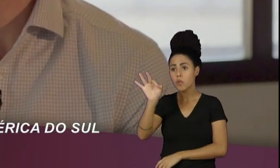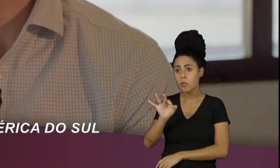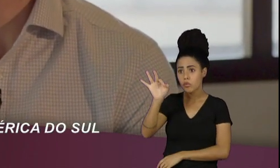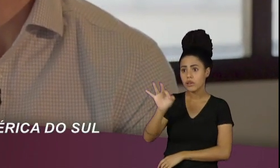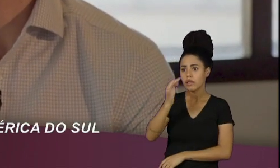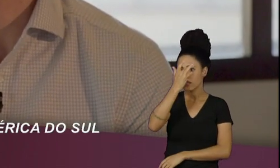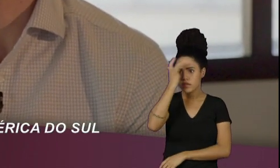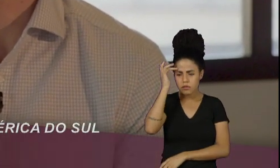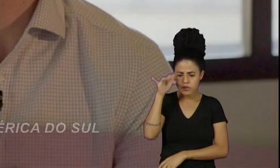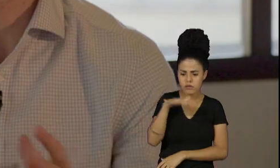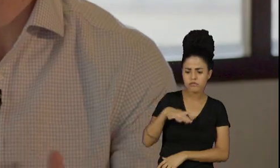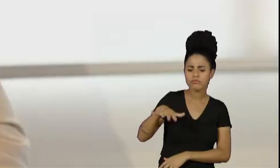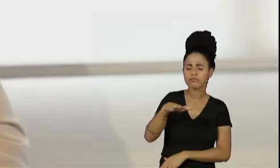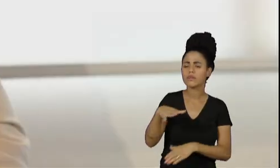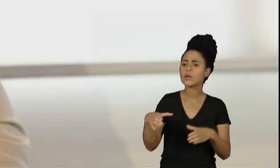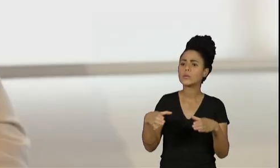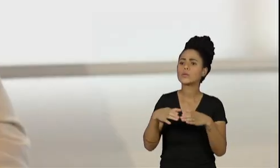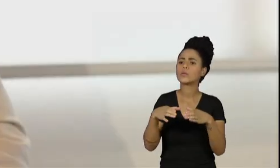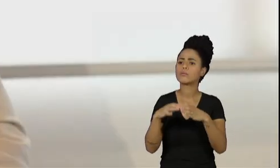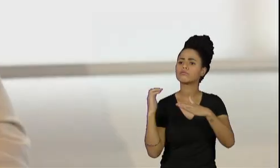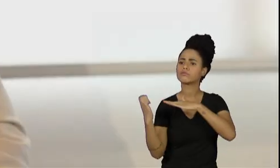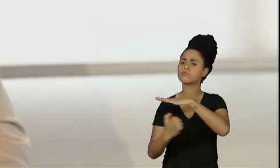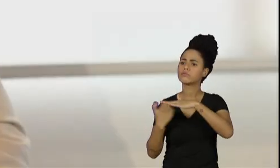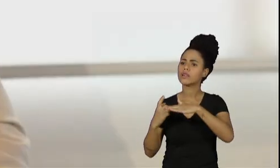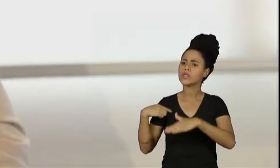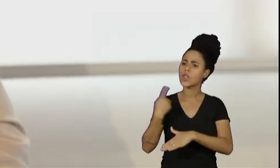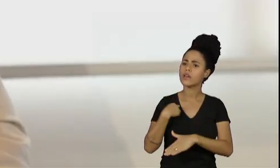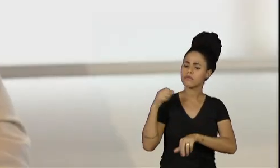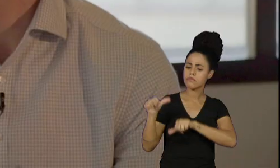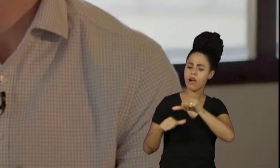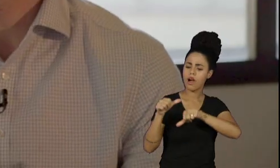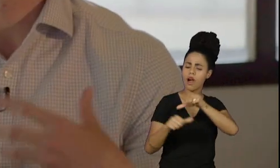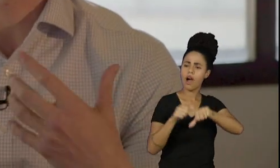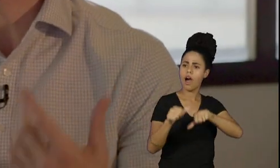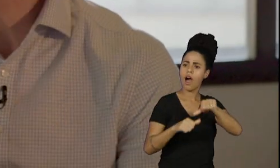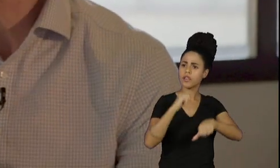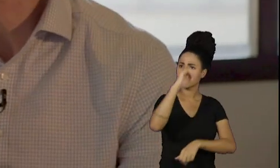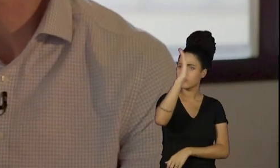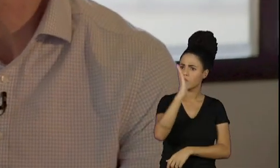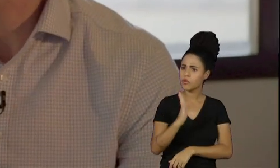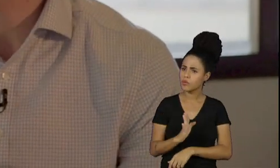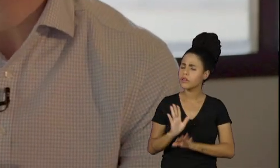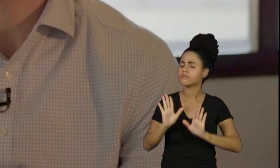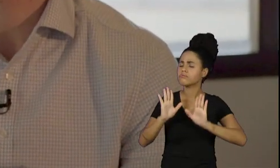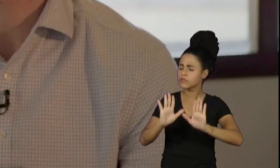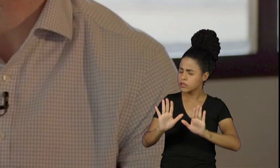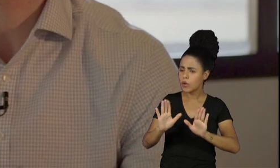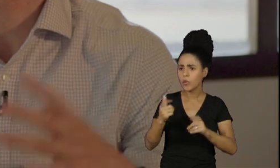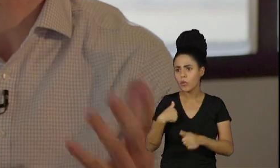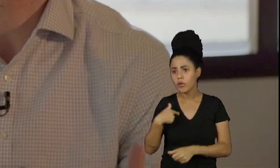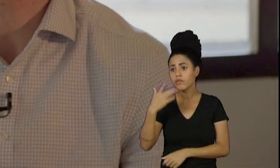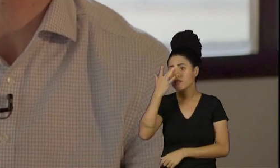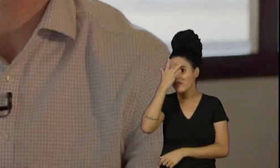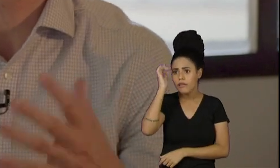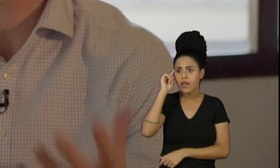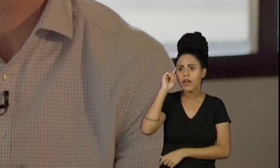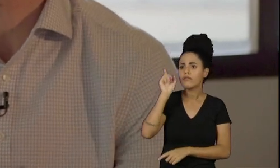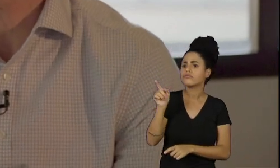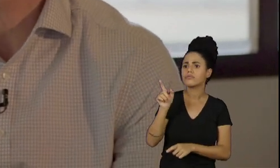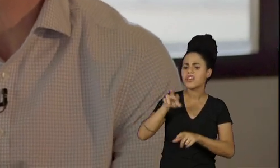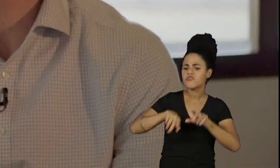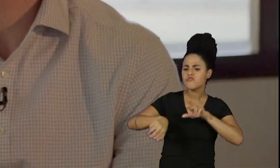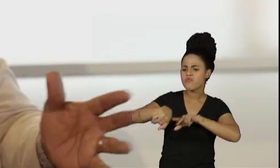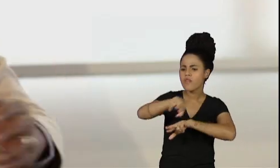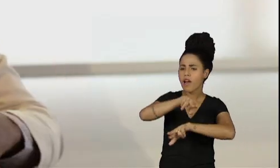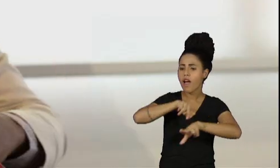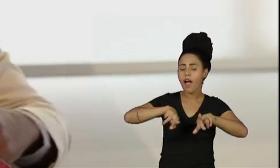desse contingente. Ou seja, nós somos de fato uma estratificação da sociedade brasileira. Então é difícil não ser diverso num ambiente que já nasce diverso.